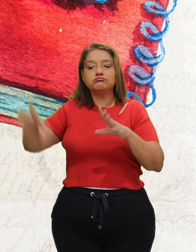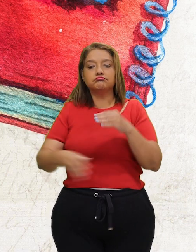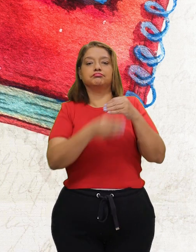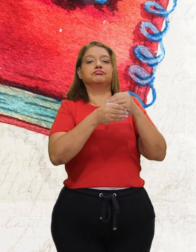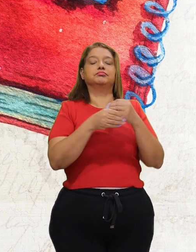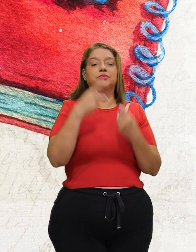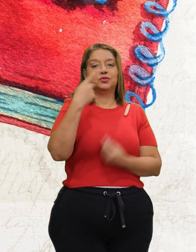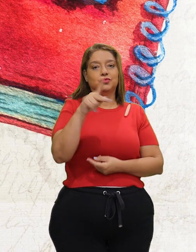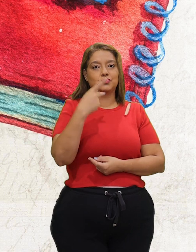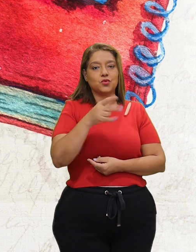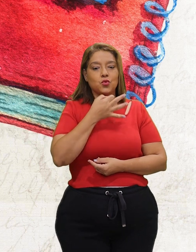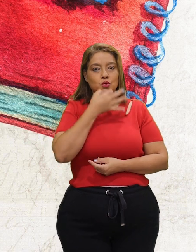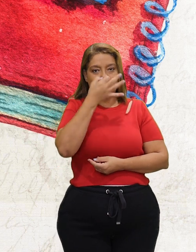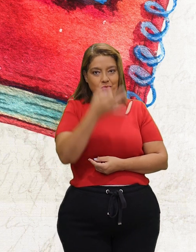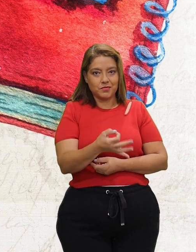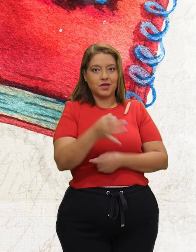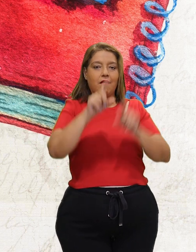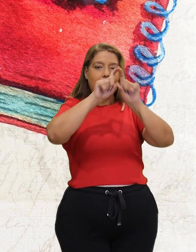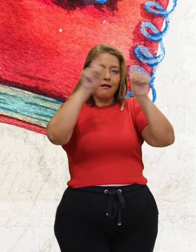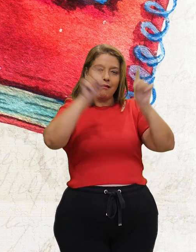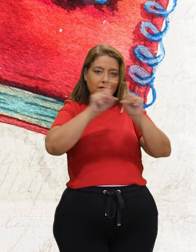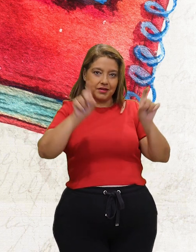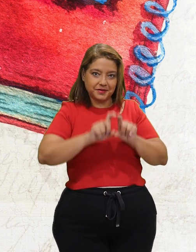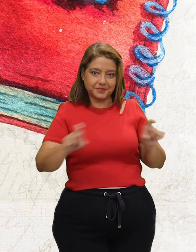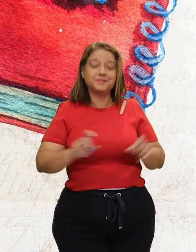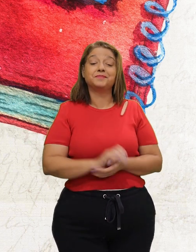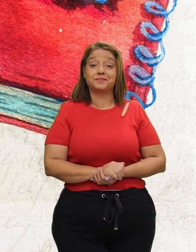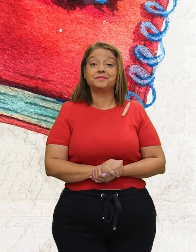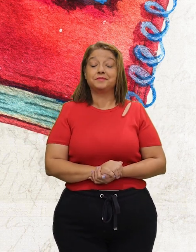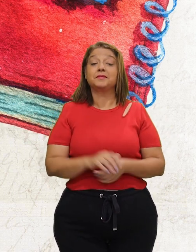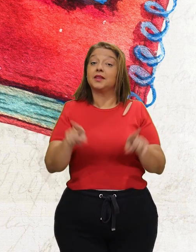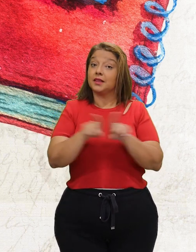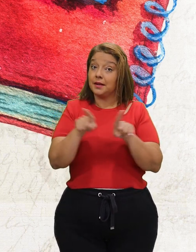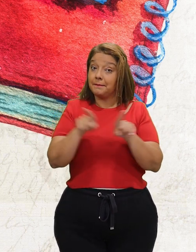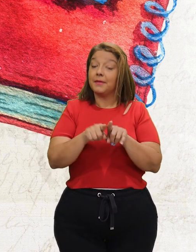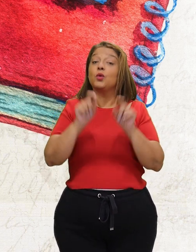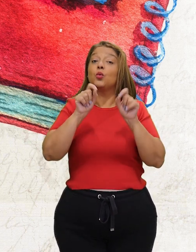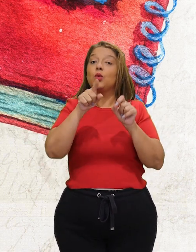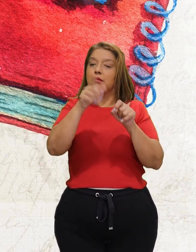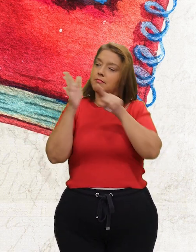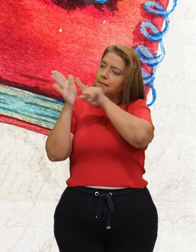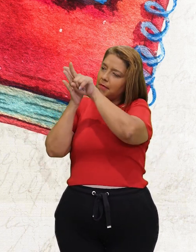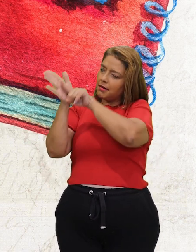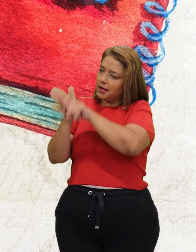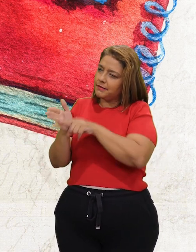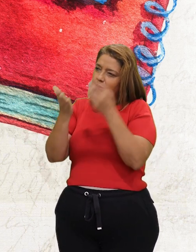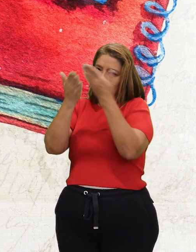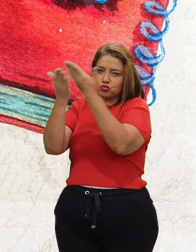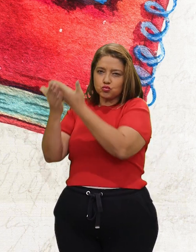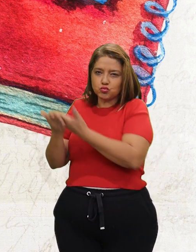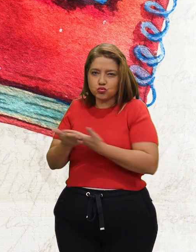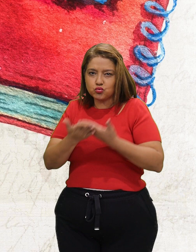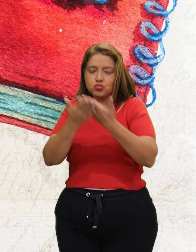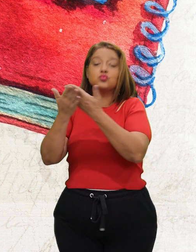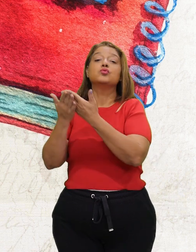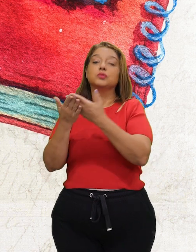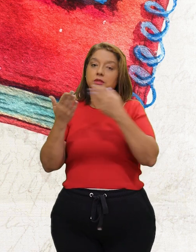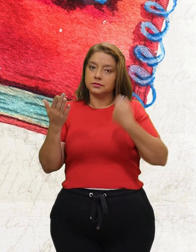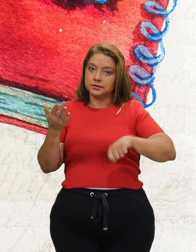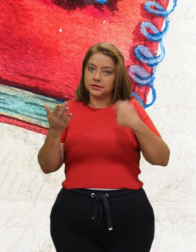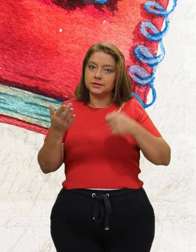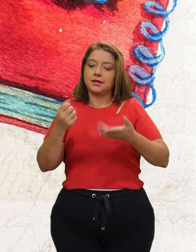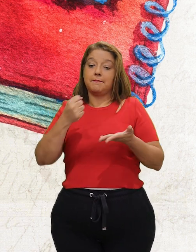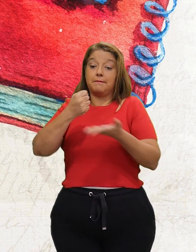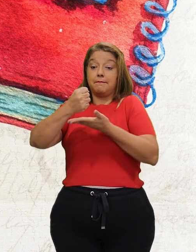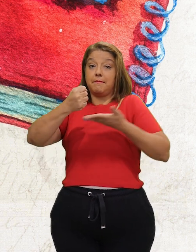cada ponto de vista do parágrafo. E lembre-se, então, que essas pesquisas são